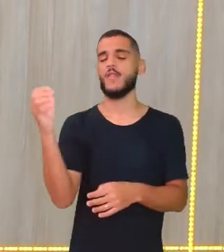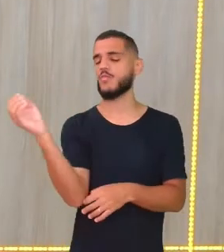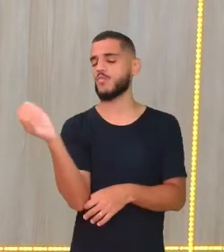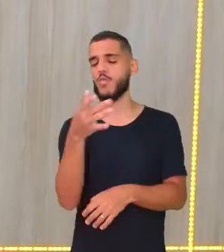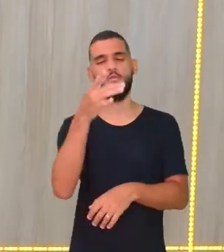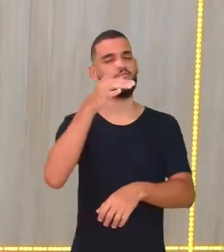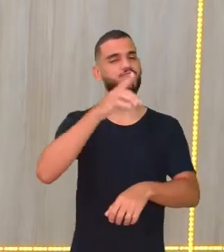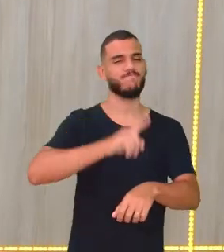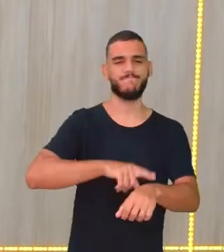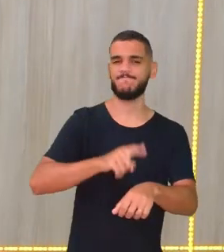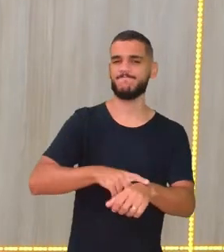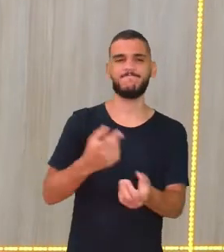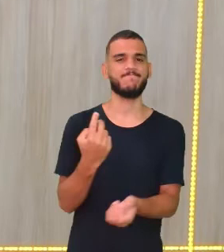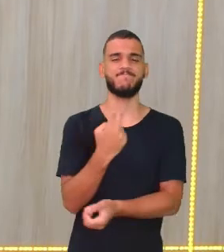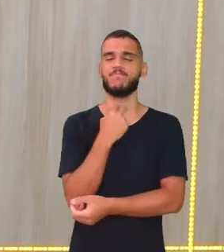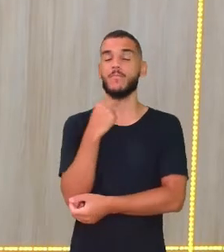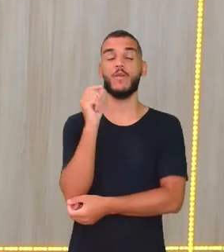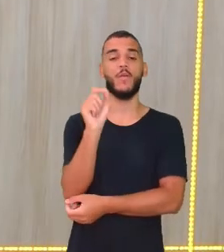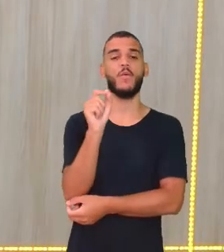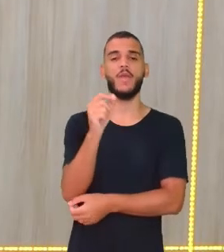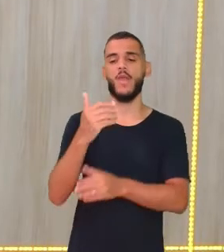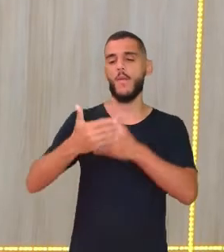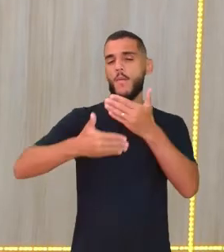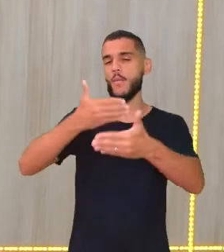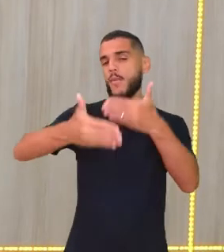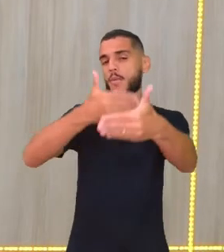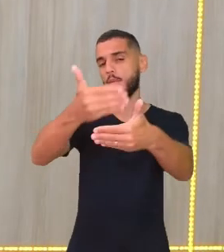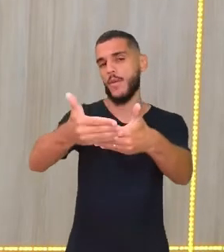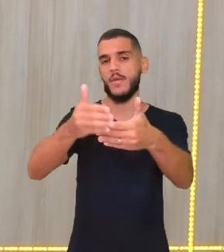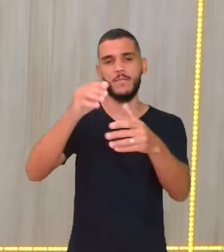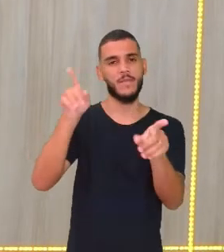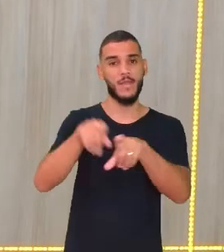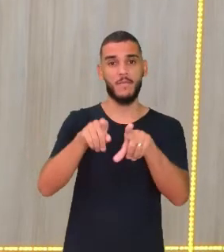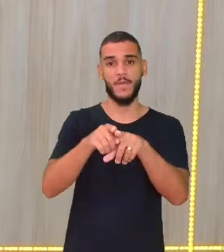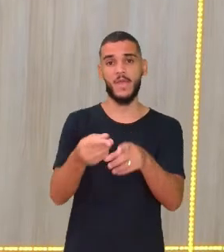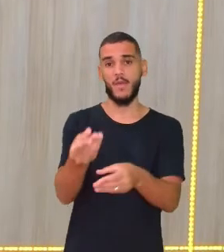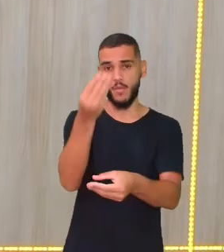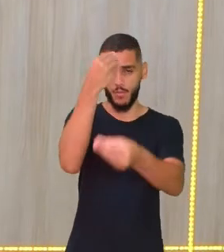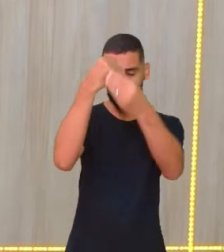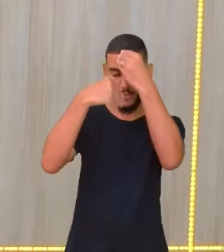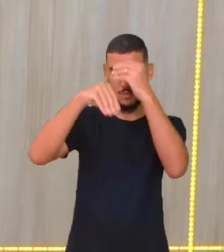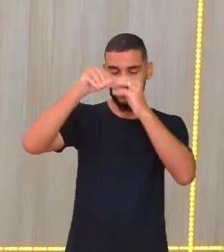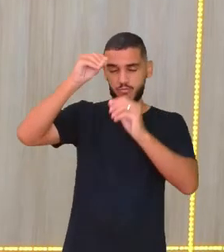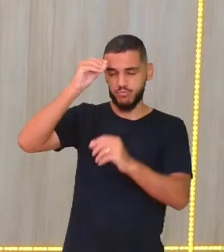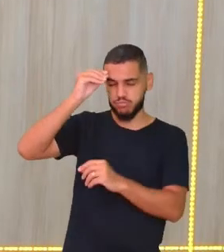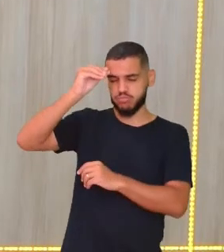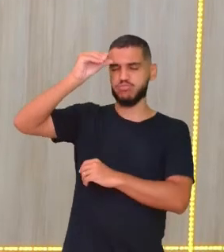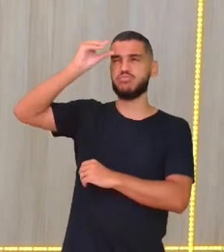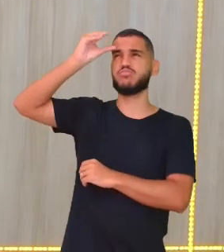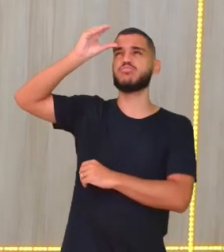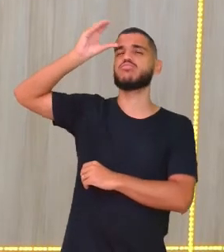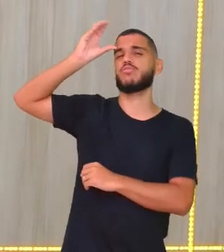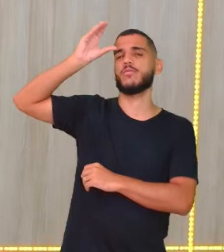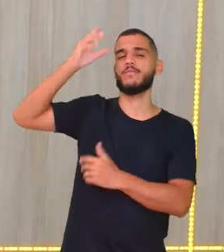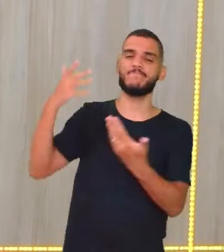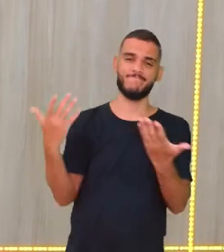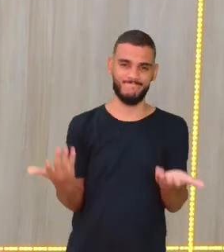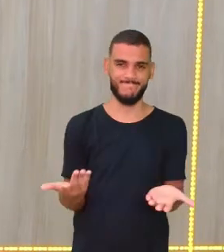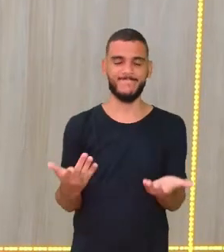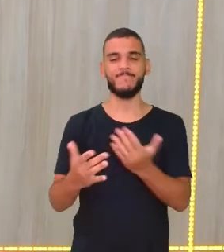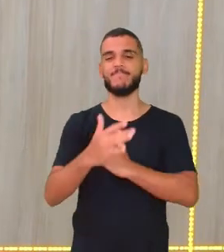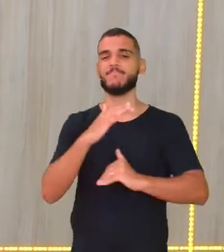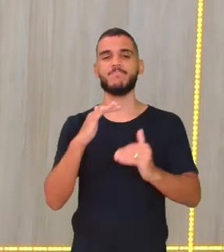gente? Nós não podemos parar de avançar em conhecimento. Então, vamos avançando juntos. Toda a